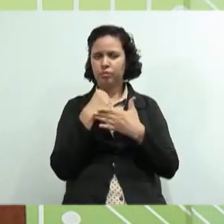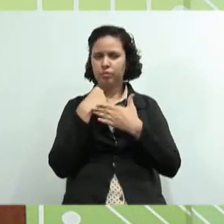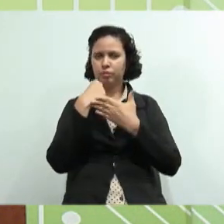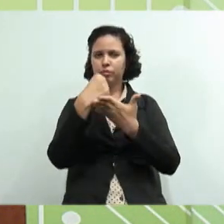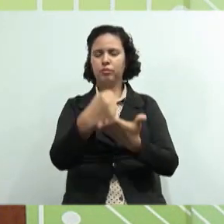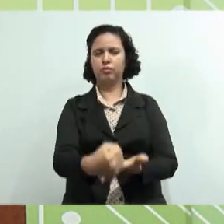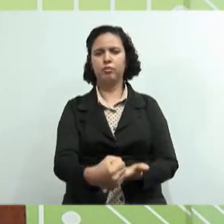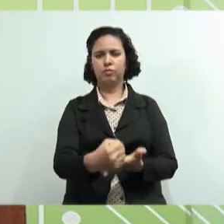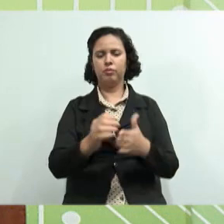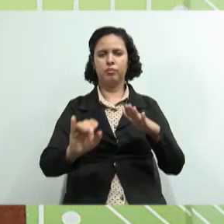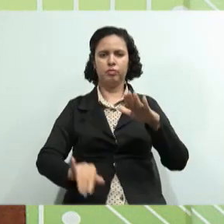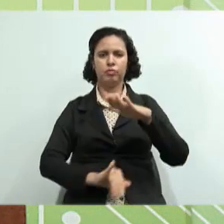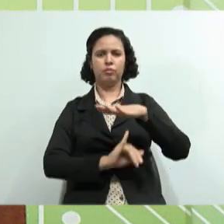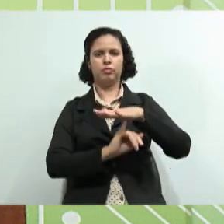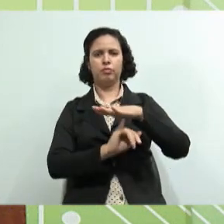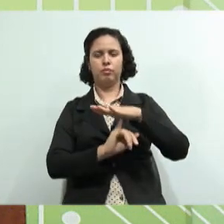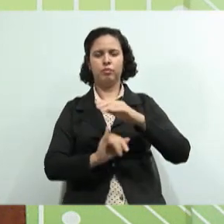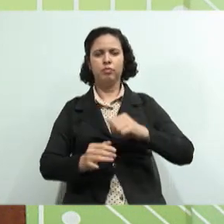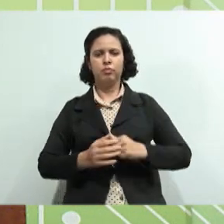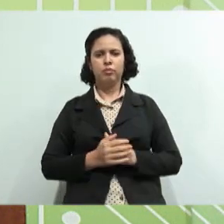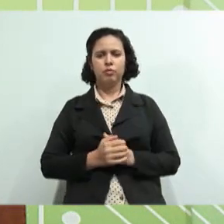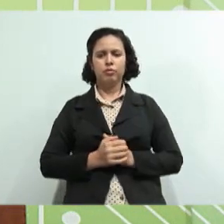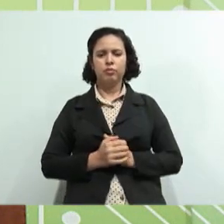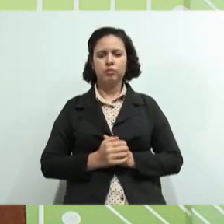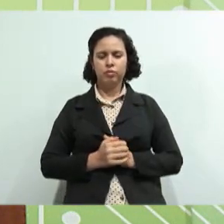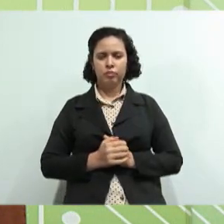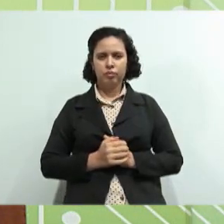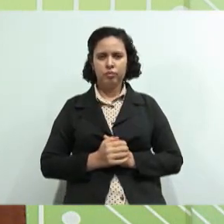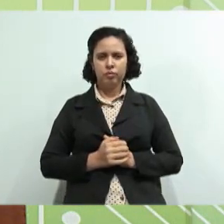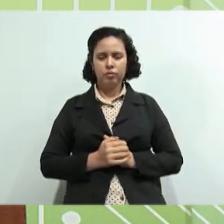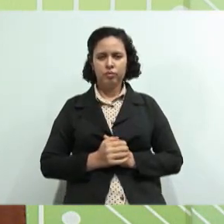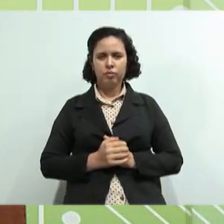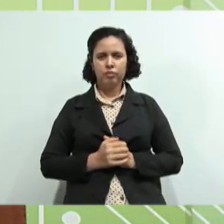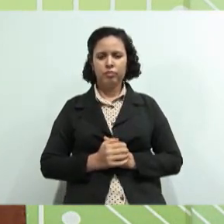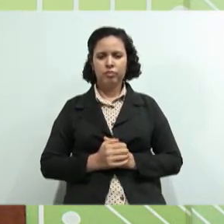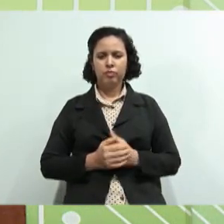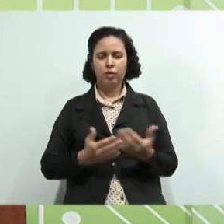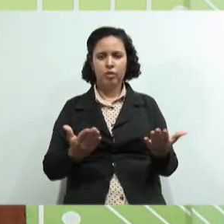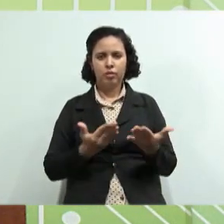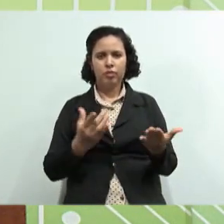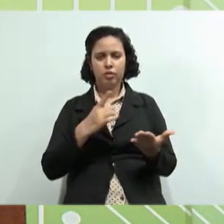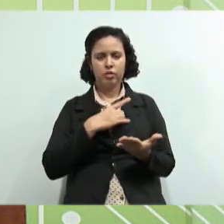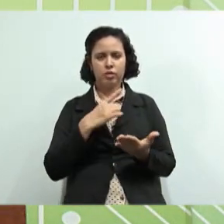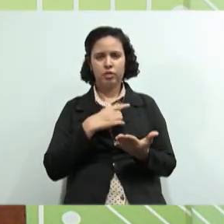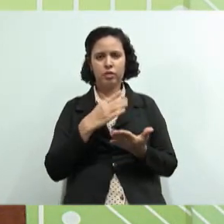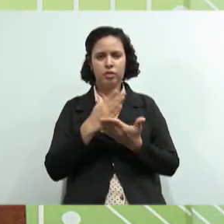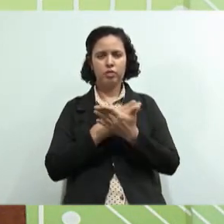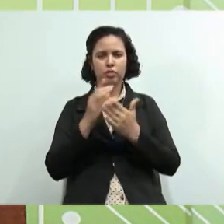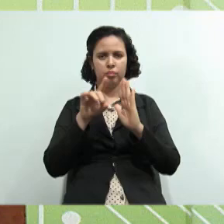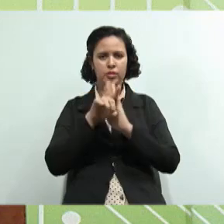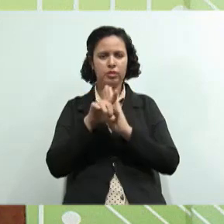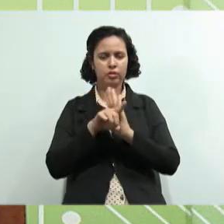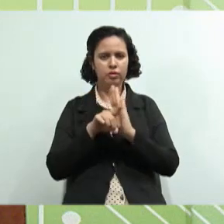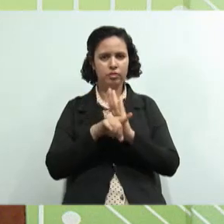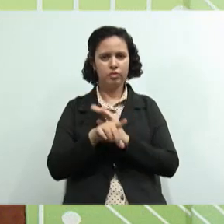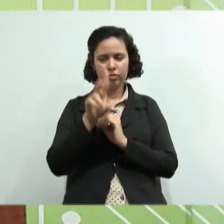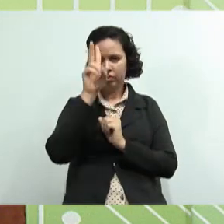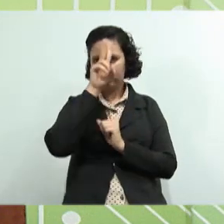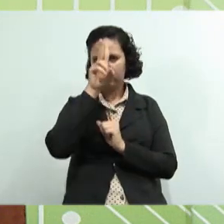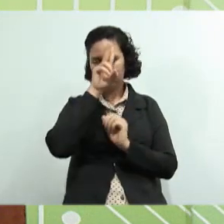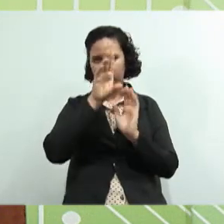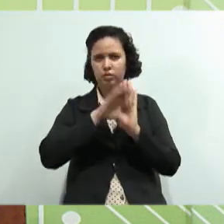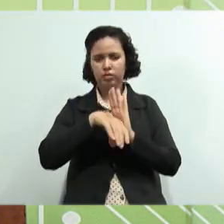nessas instituições. Nós falamos um pouquinho disso durante a aula de hoje e hoje nós temos algumas perguntas que vão revisar um pouco esse